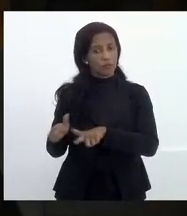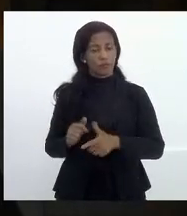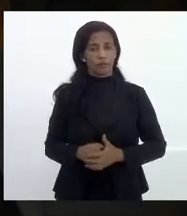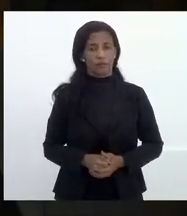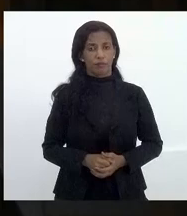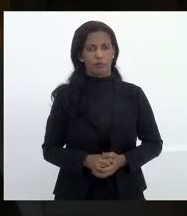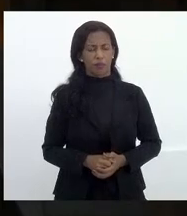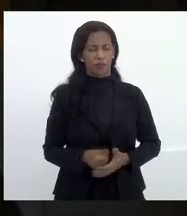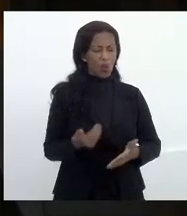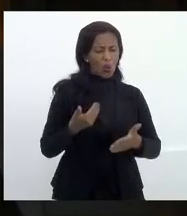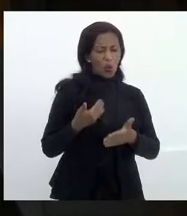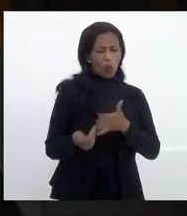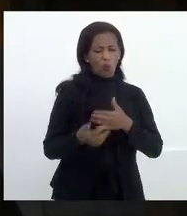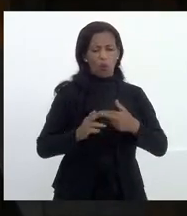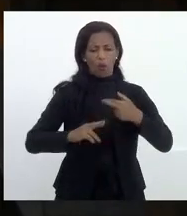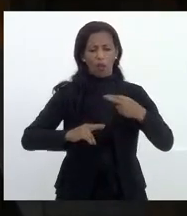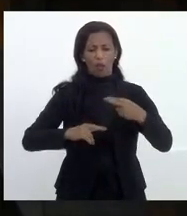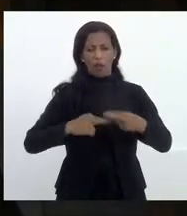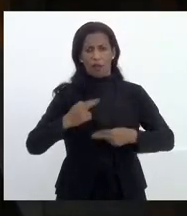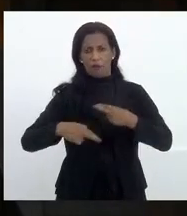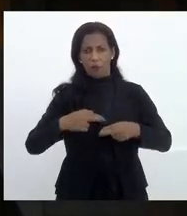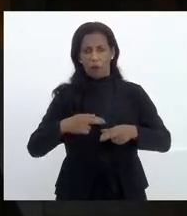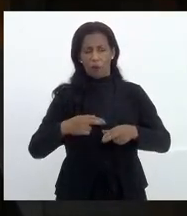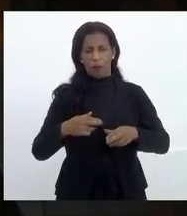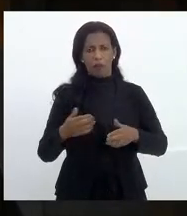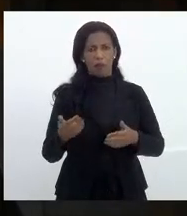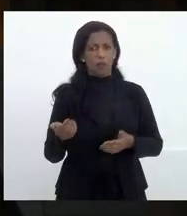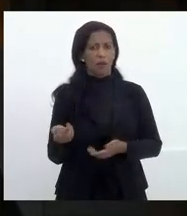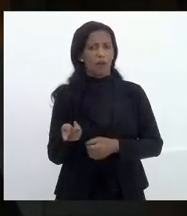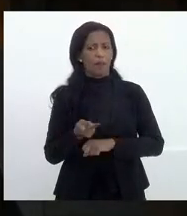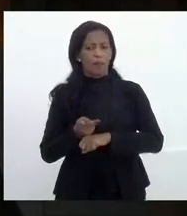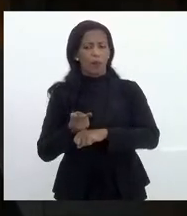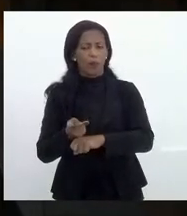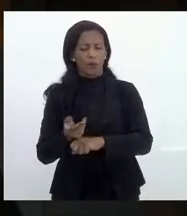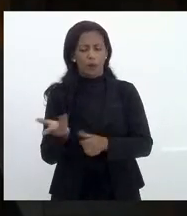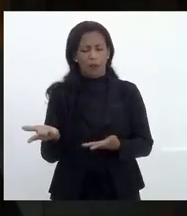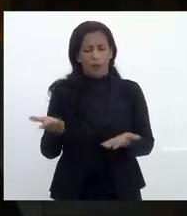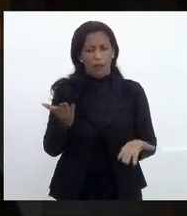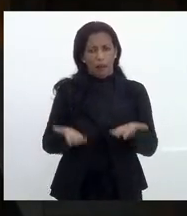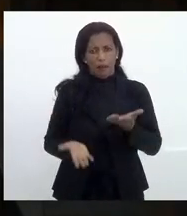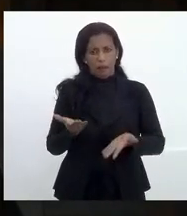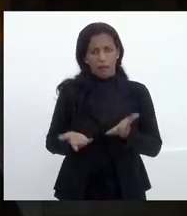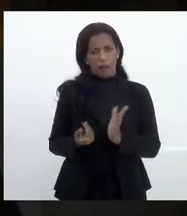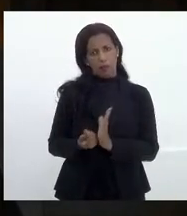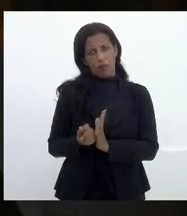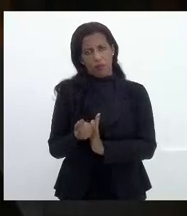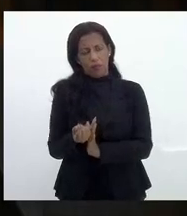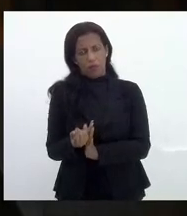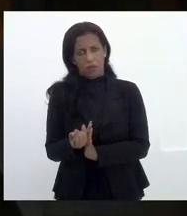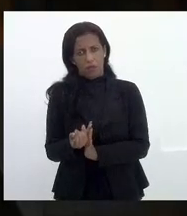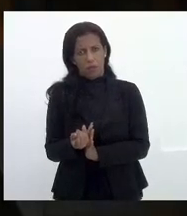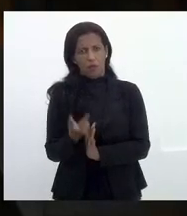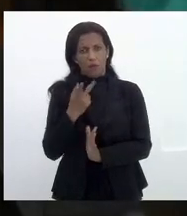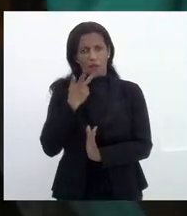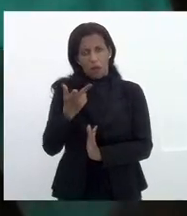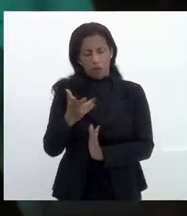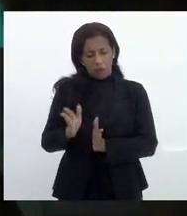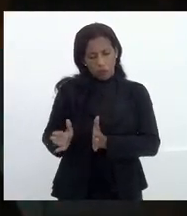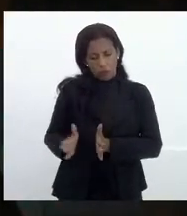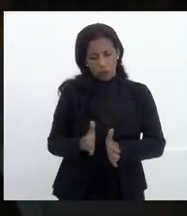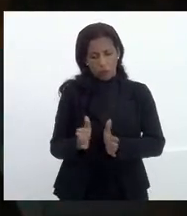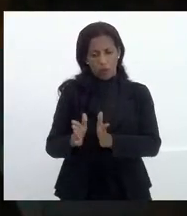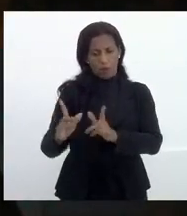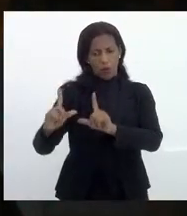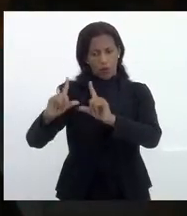então qualquer reforma que diz que vai buscar equilíbrio financeiro dizendo que o caminho